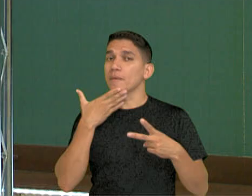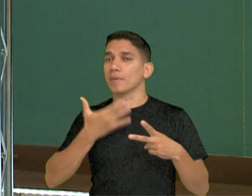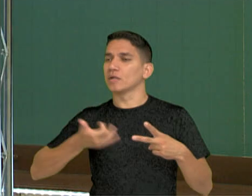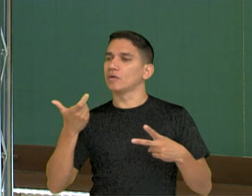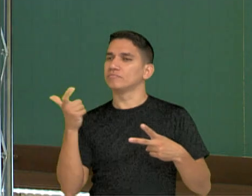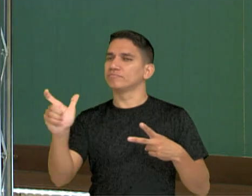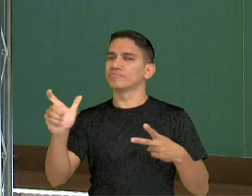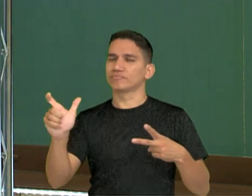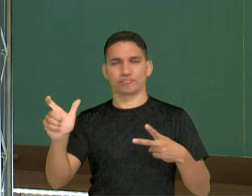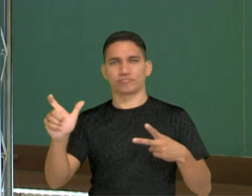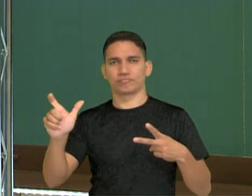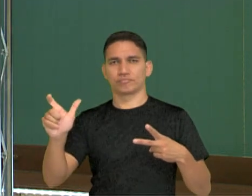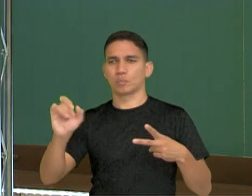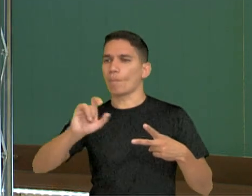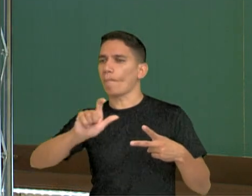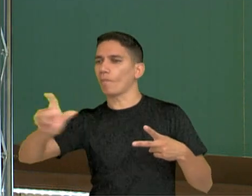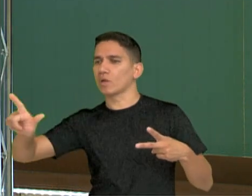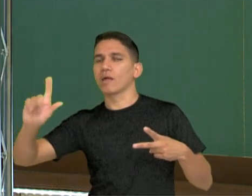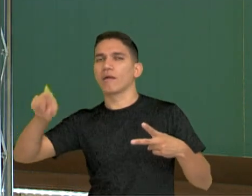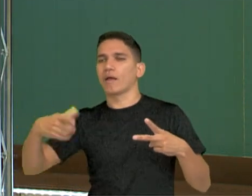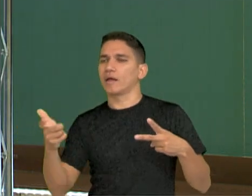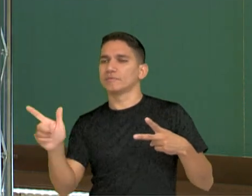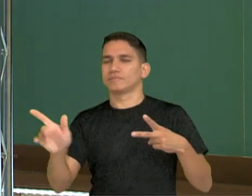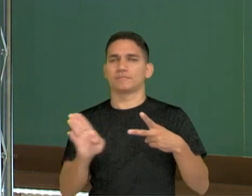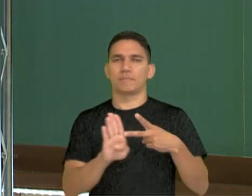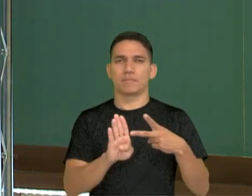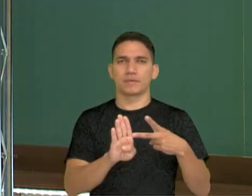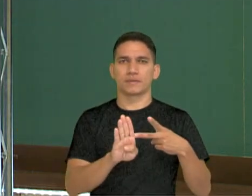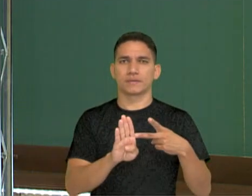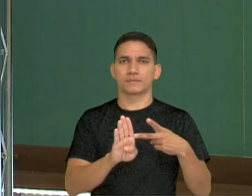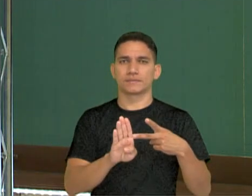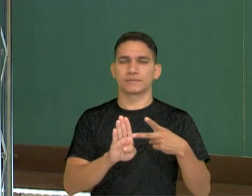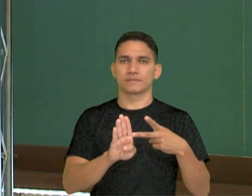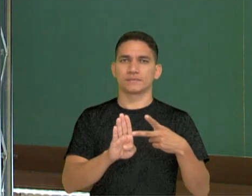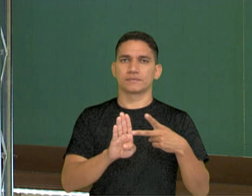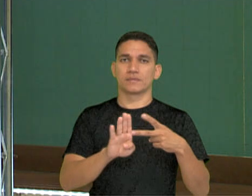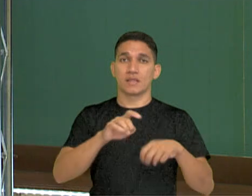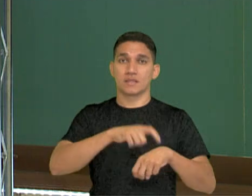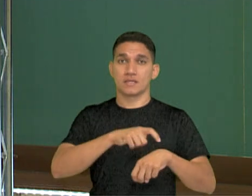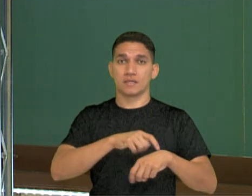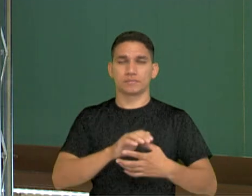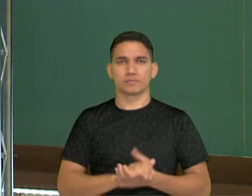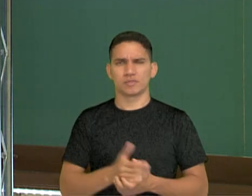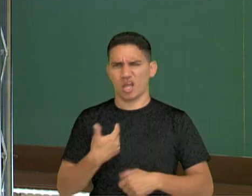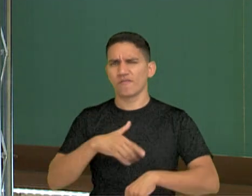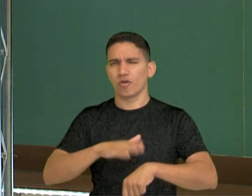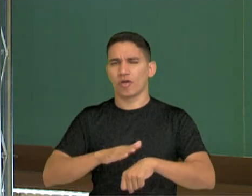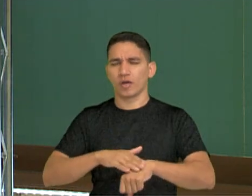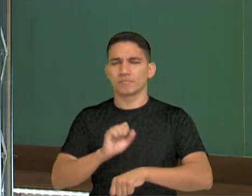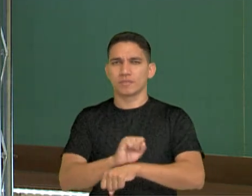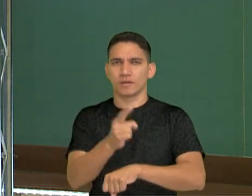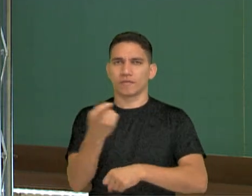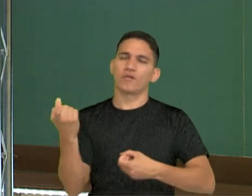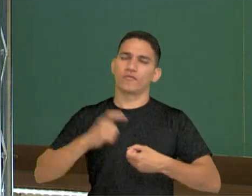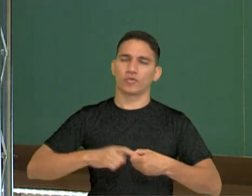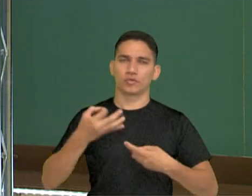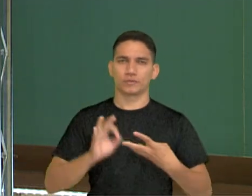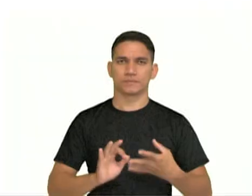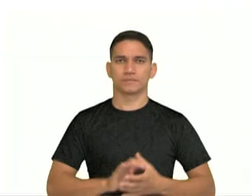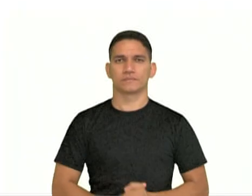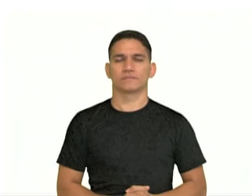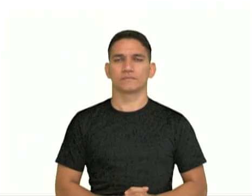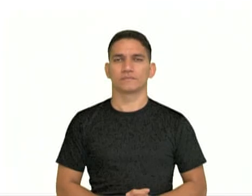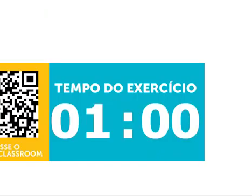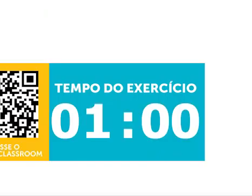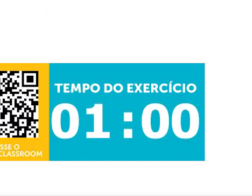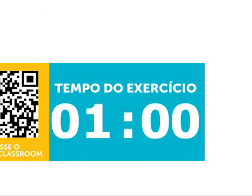melhor essa frase ali será a alternativa B, tempo. Eu vou dar um tempinho para vocês e daqui a pouco a gente resolve essa questão.